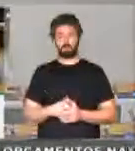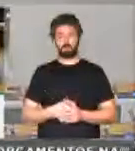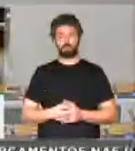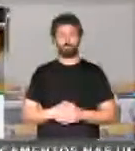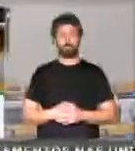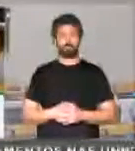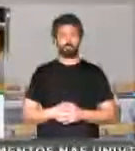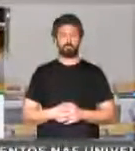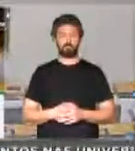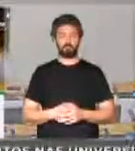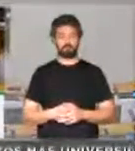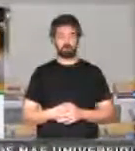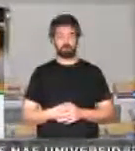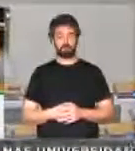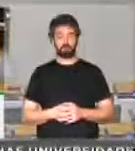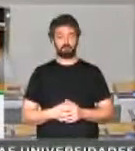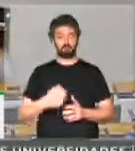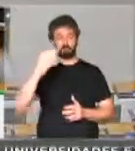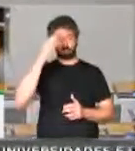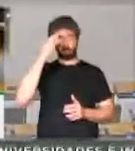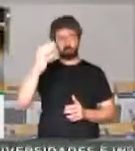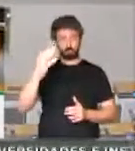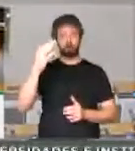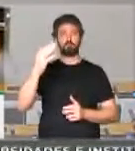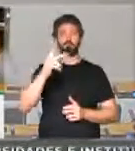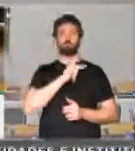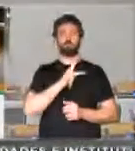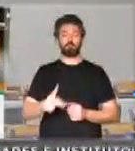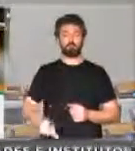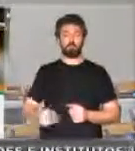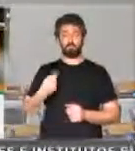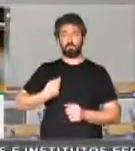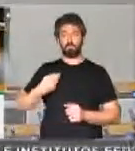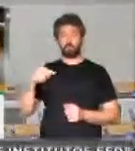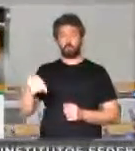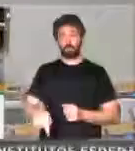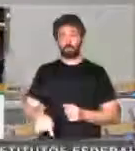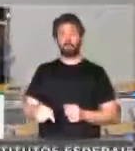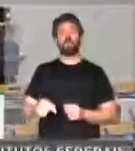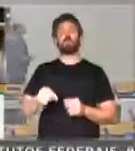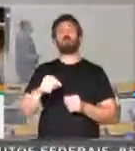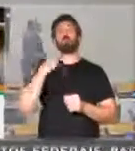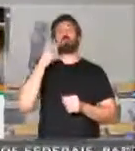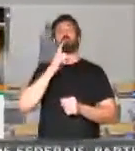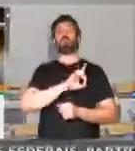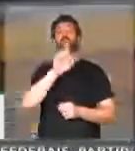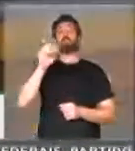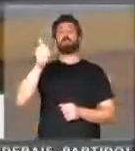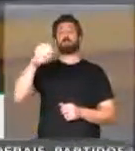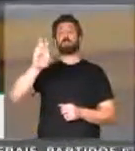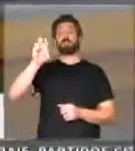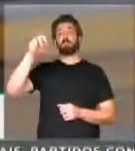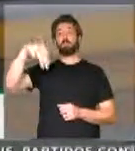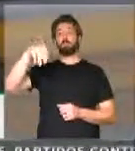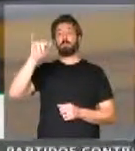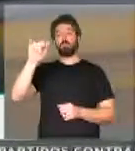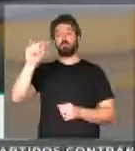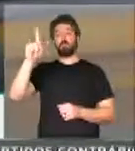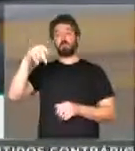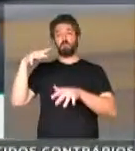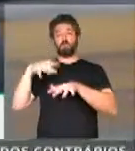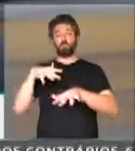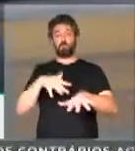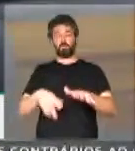Minuto. Tá. Muito obrigado, senhora presidenta. Estou aqui para falar sobre o dia 15 de maio, que vai ser